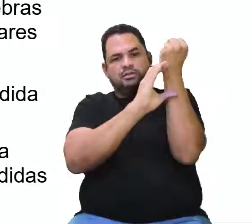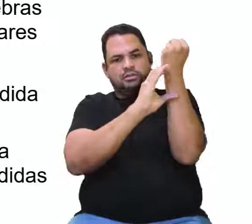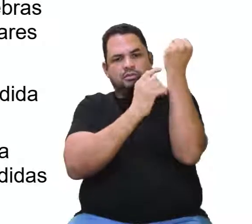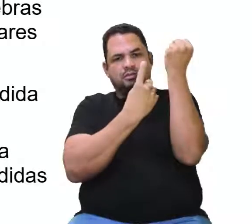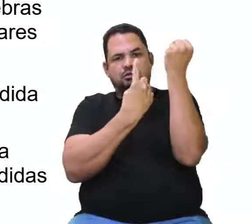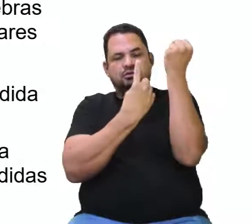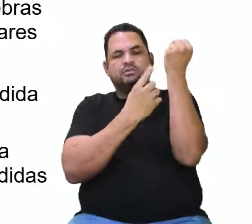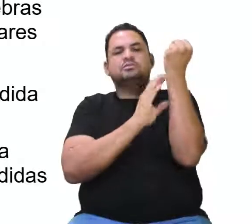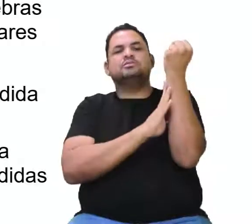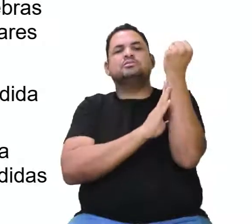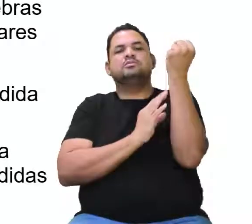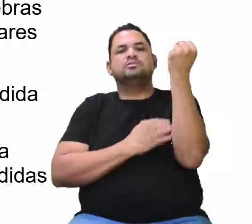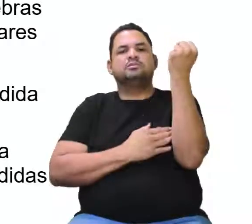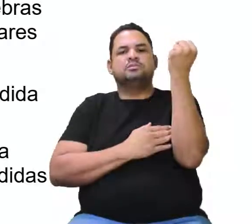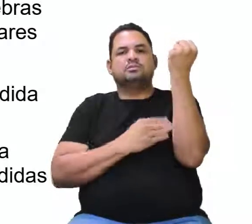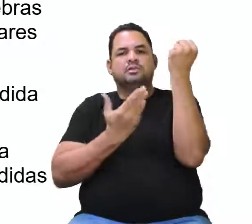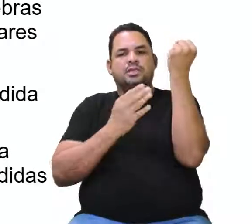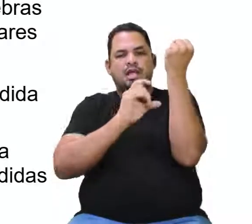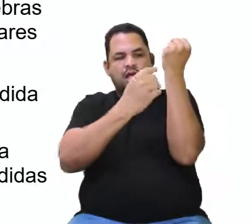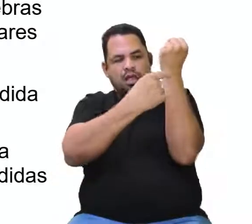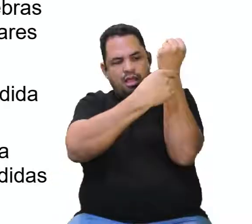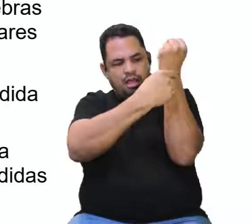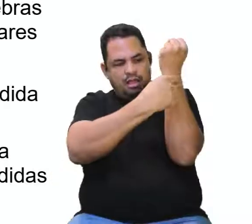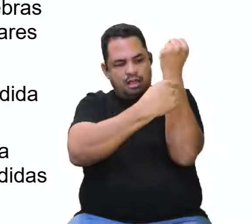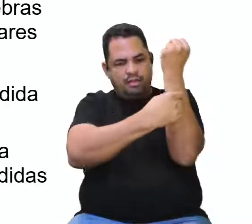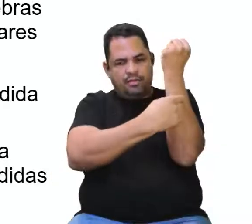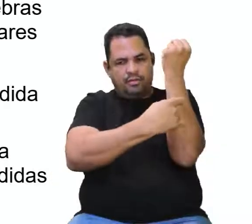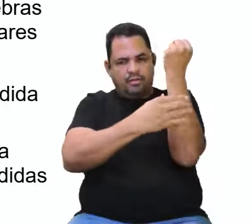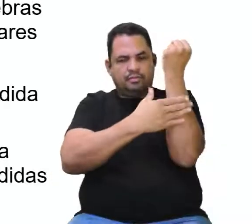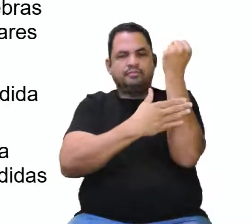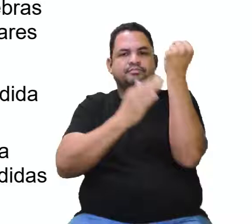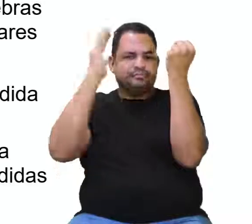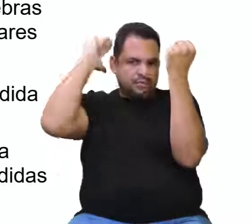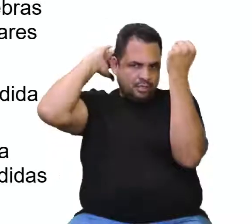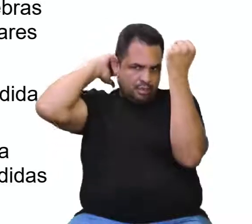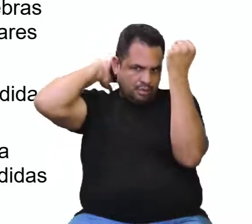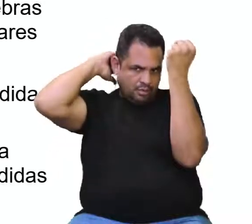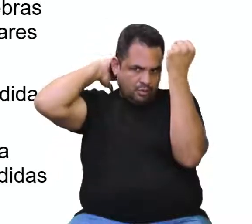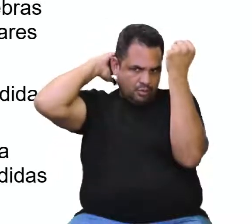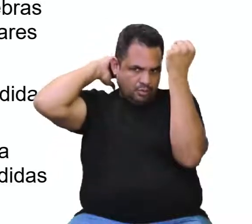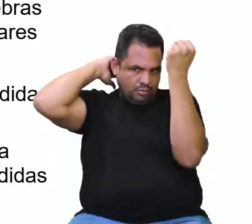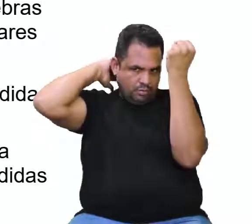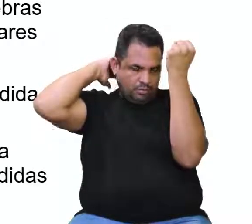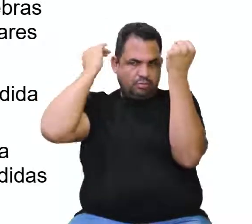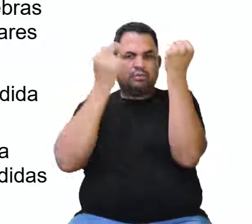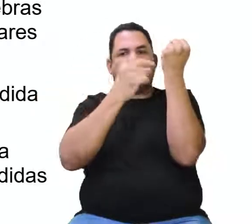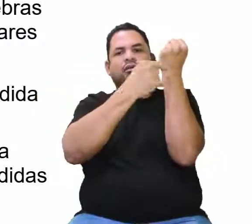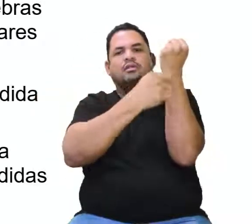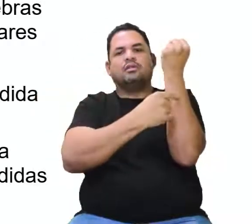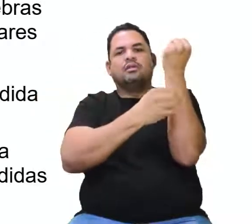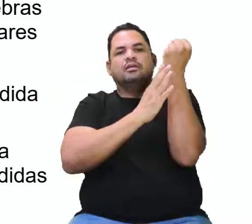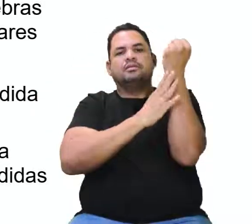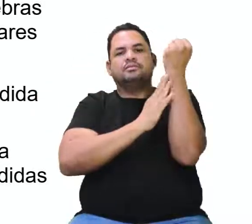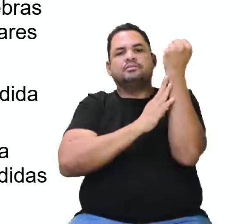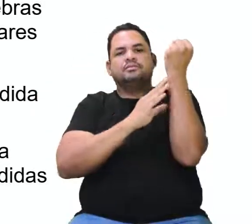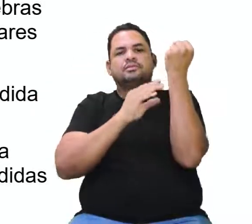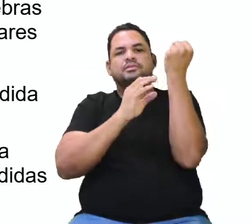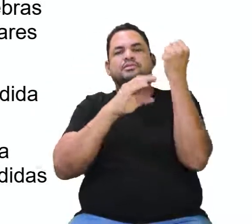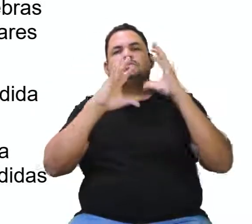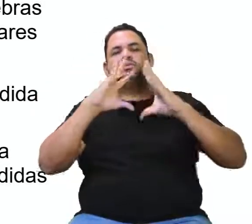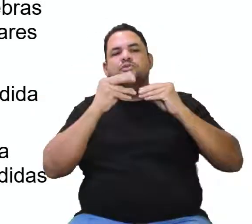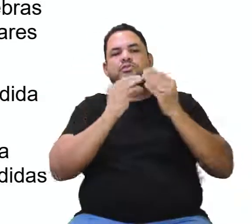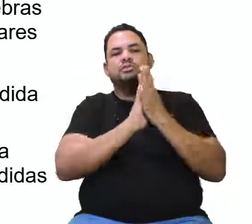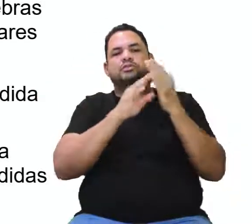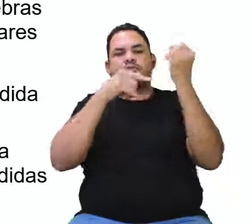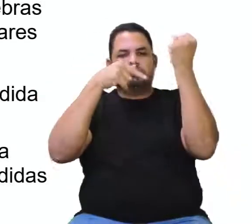C. Então, essas são as vértebras cervicais. Começa ali na região da nuca e ela dá um total